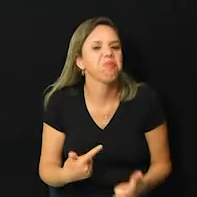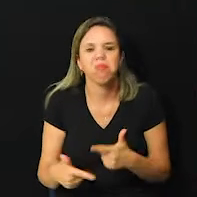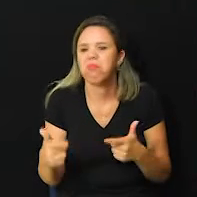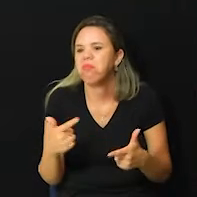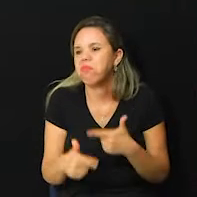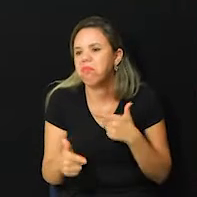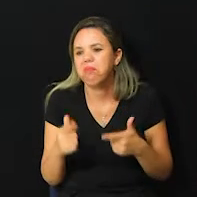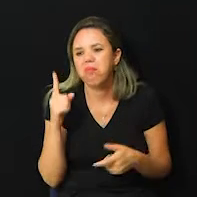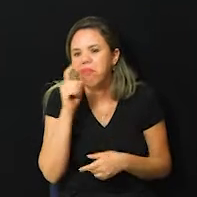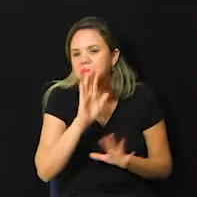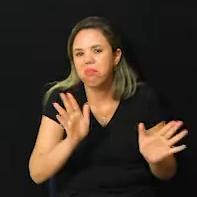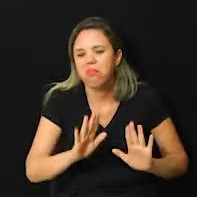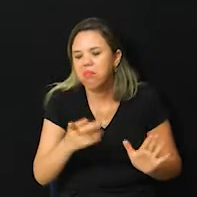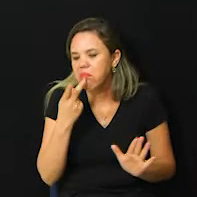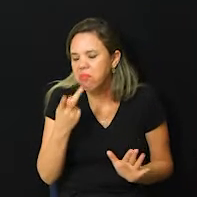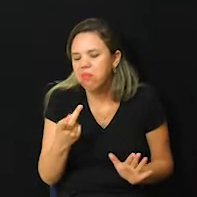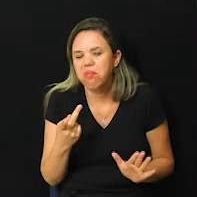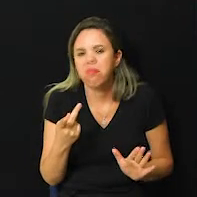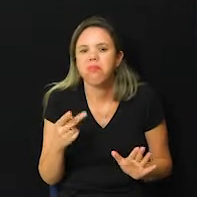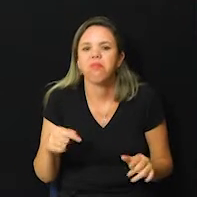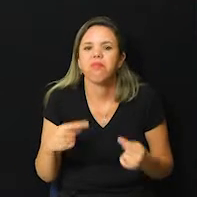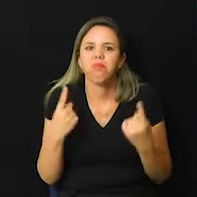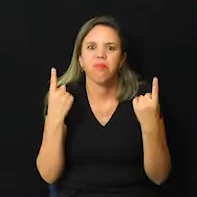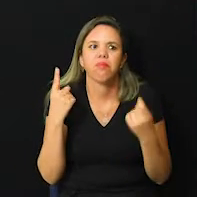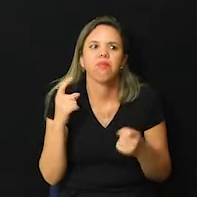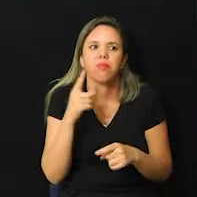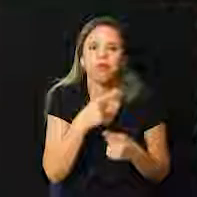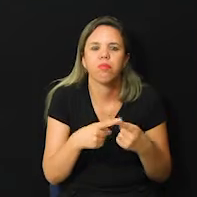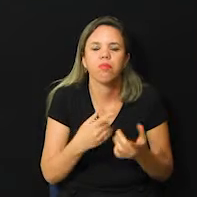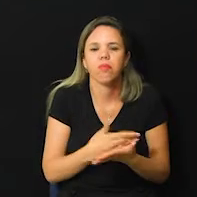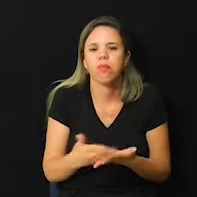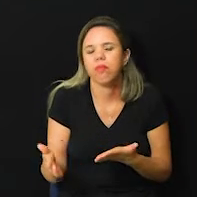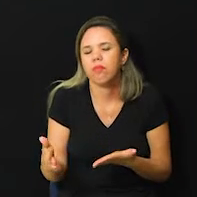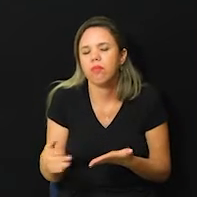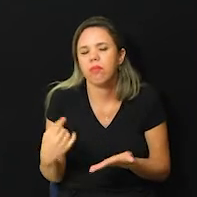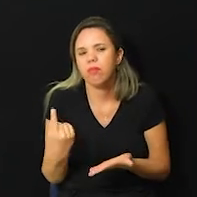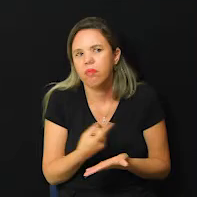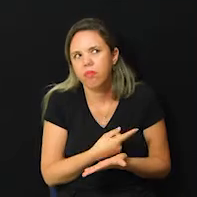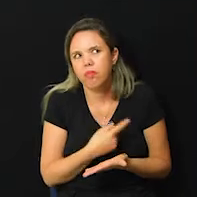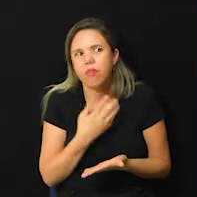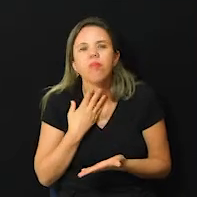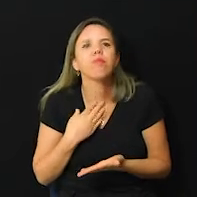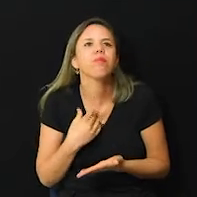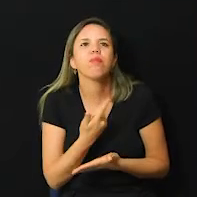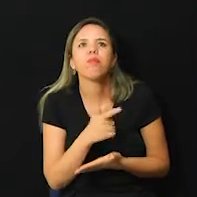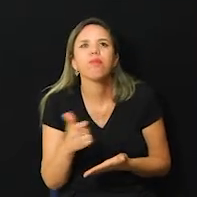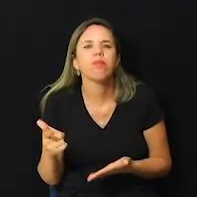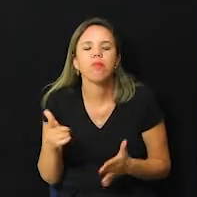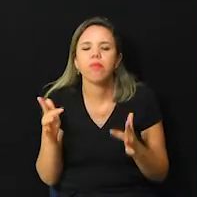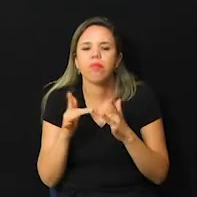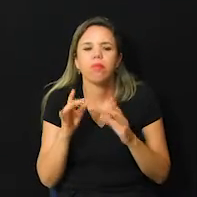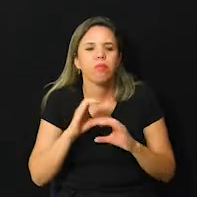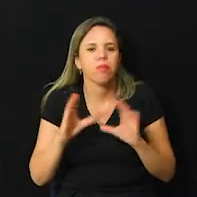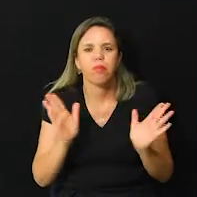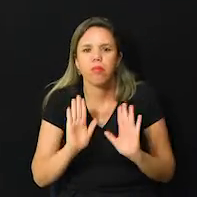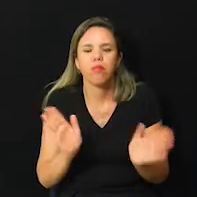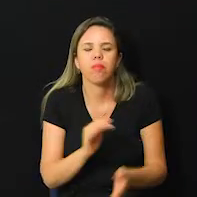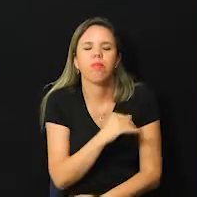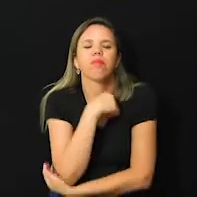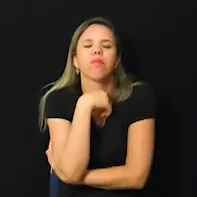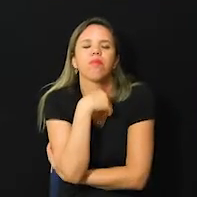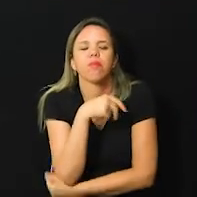trabalho é eu falo que é muito desafiador porque no começo a gente não tinha aquela conexão